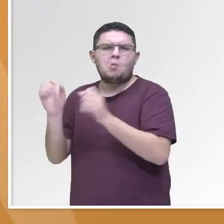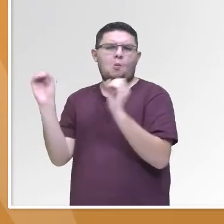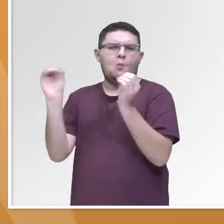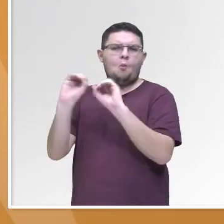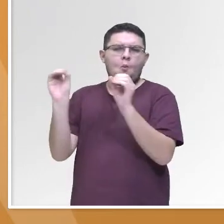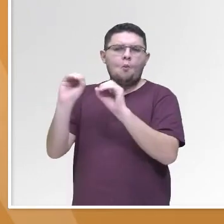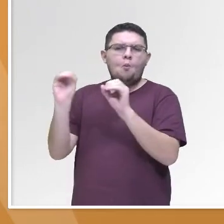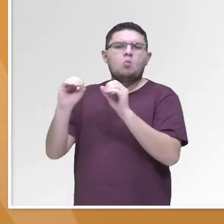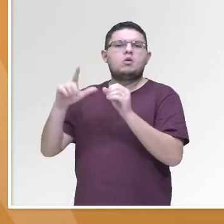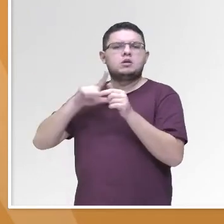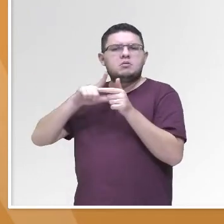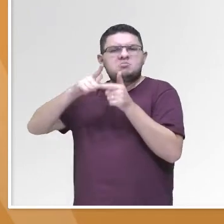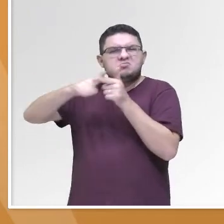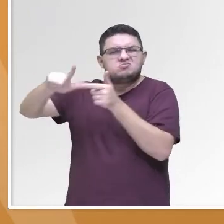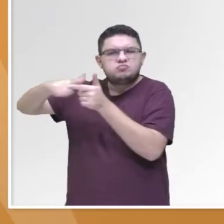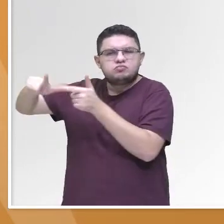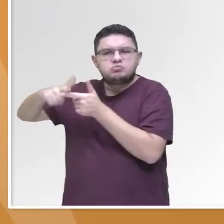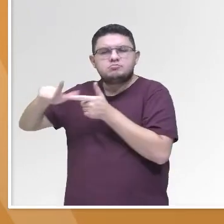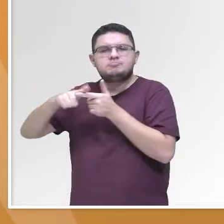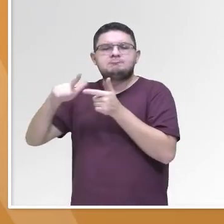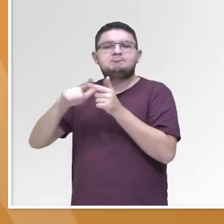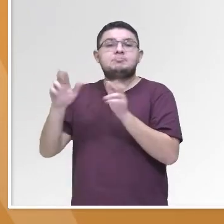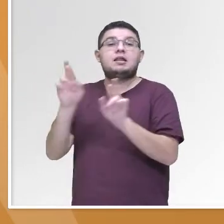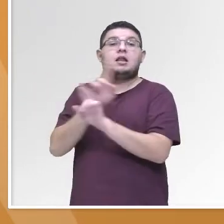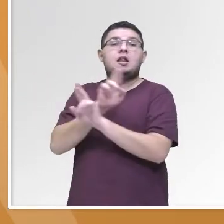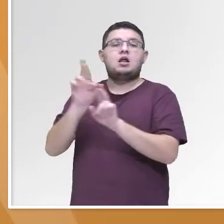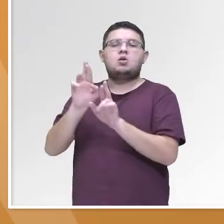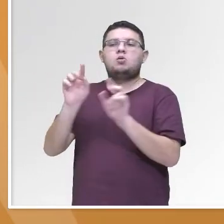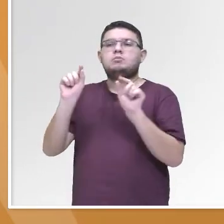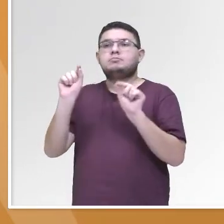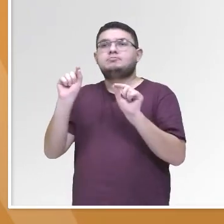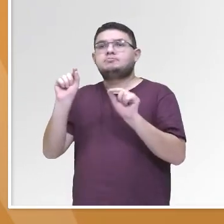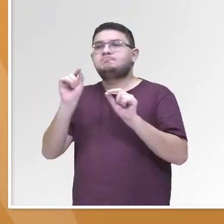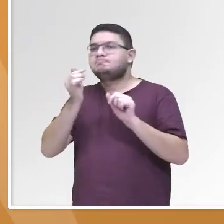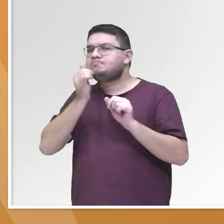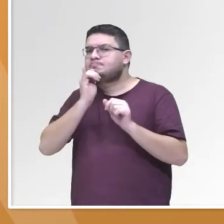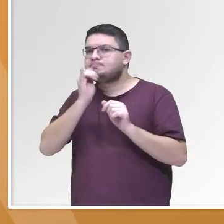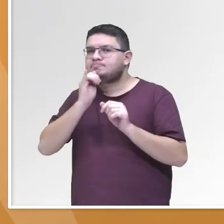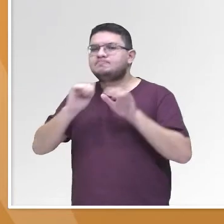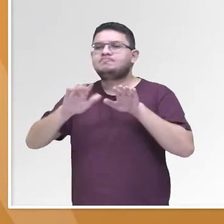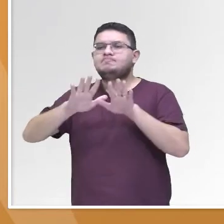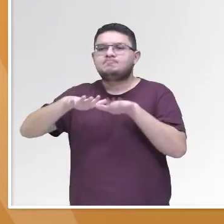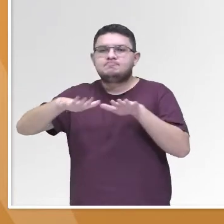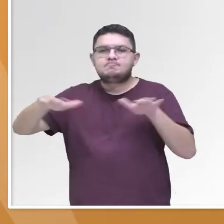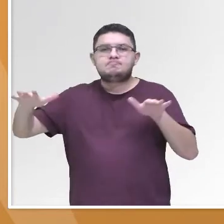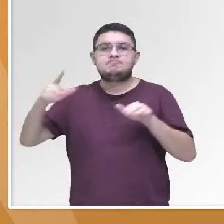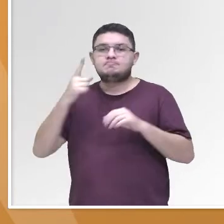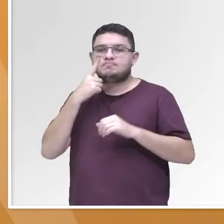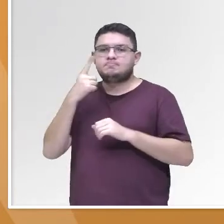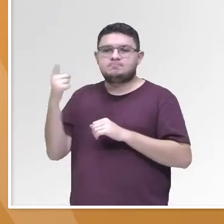gente pode falar, inclusive, sobre o solo, né? Que o solo aí, ele vai ser,